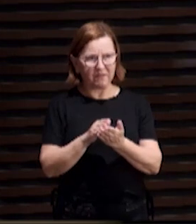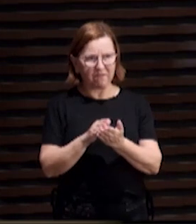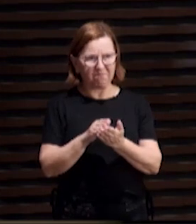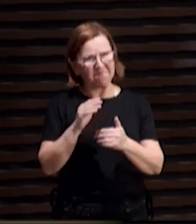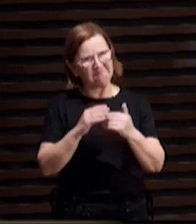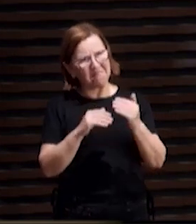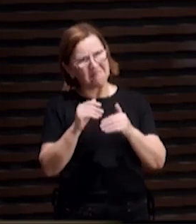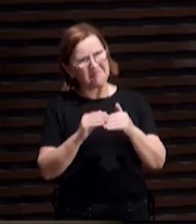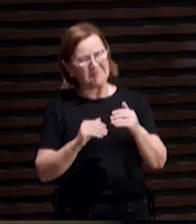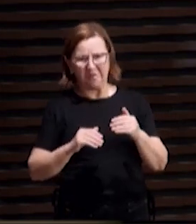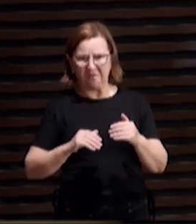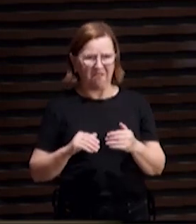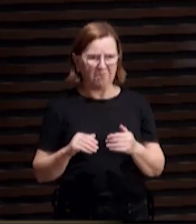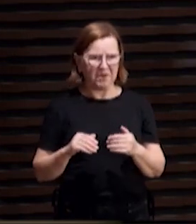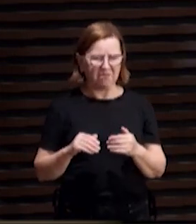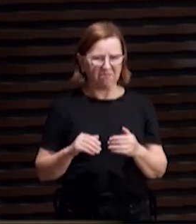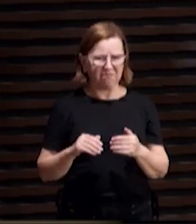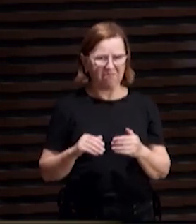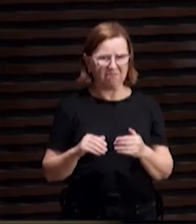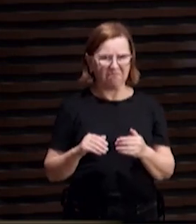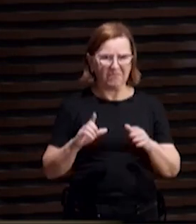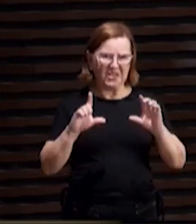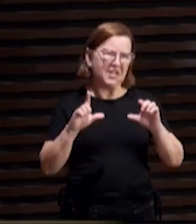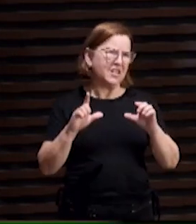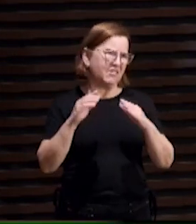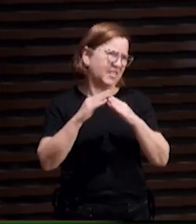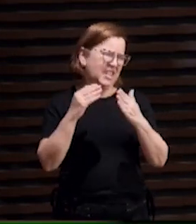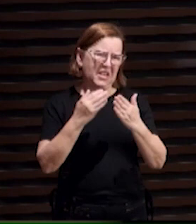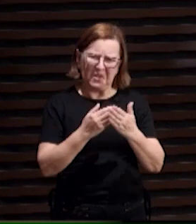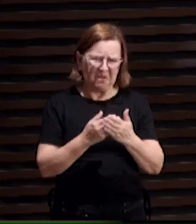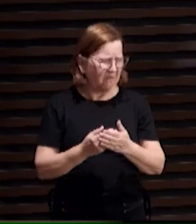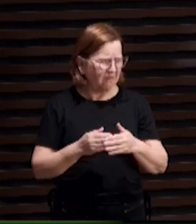educação, de caridade, alguma coisa assim que ele tinha como objetivo.